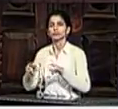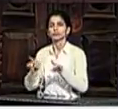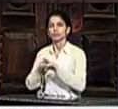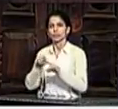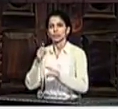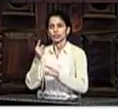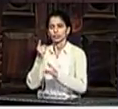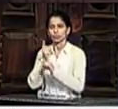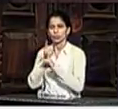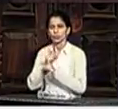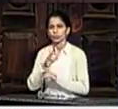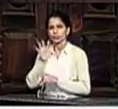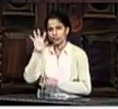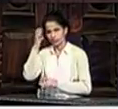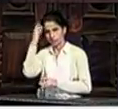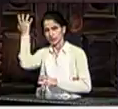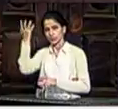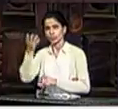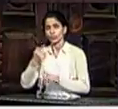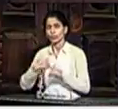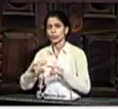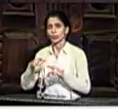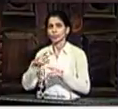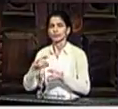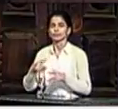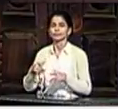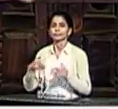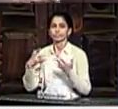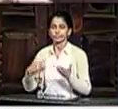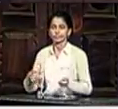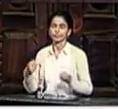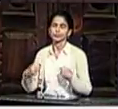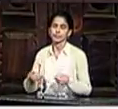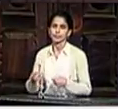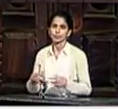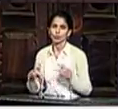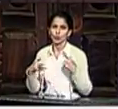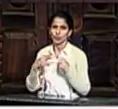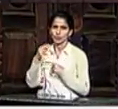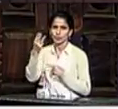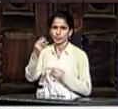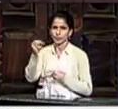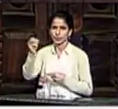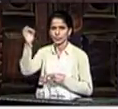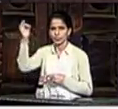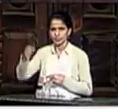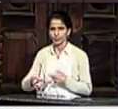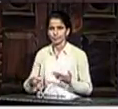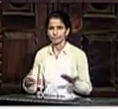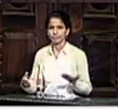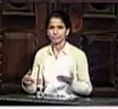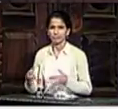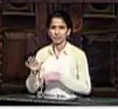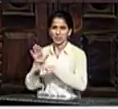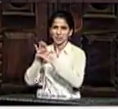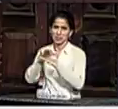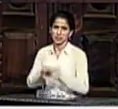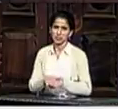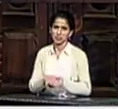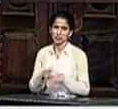soluções. Como disse a Cidinha, o corte de 30% não resolve nada, é